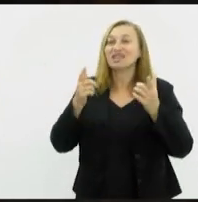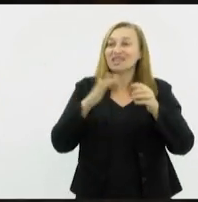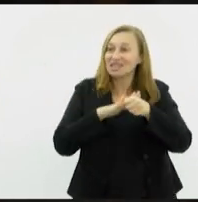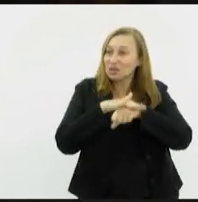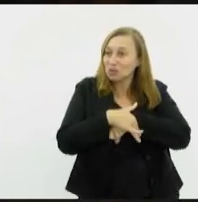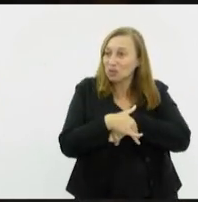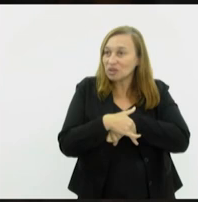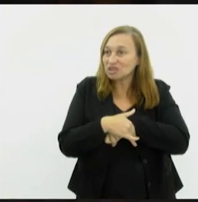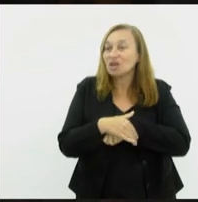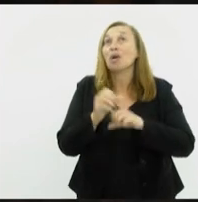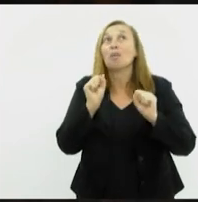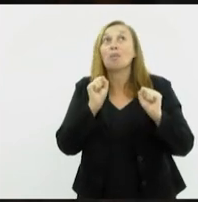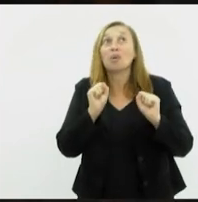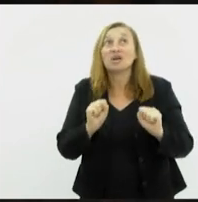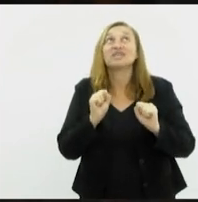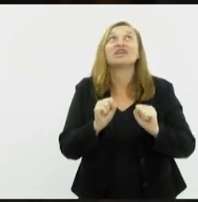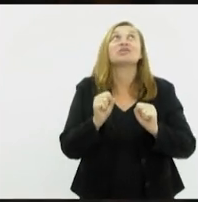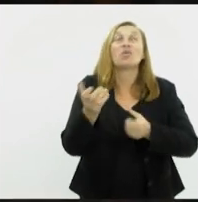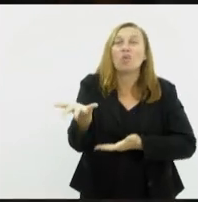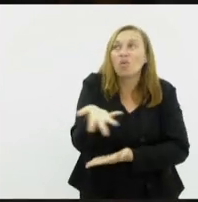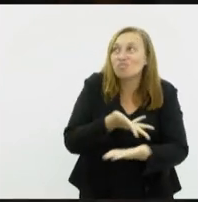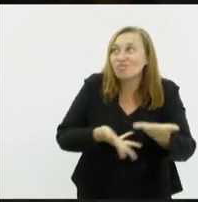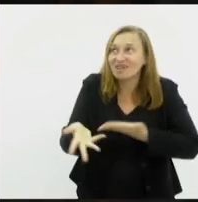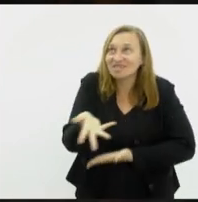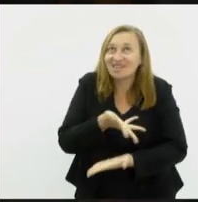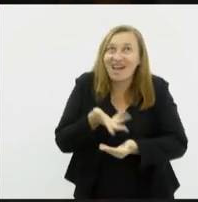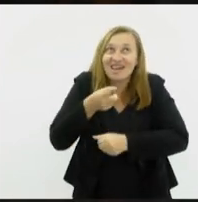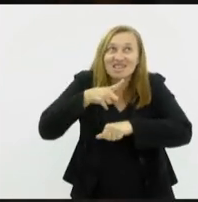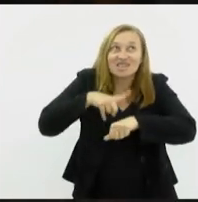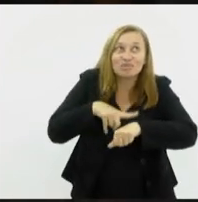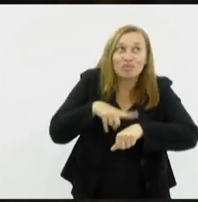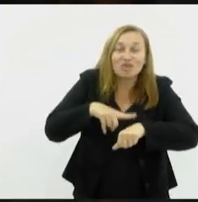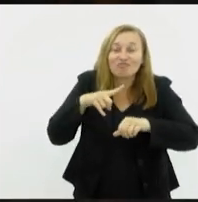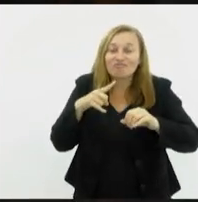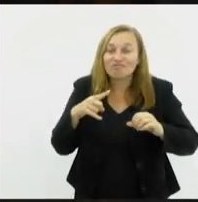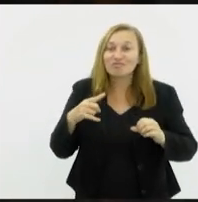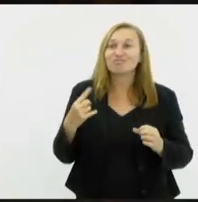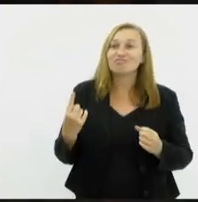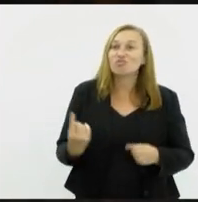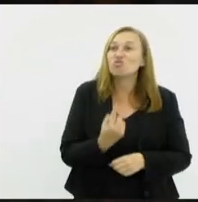noite, podendo compartilhar desse momento único